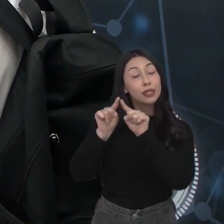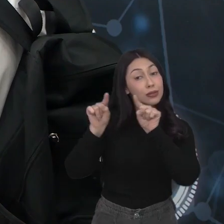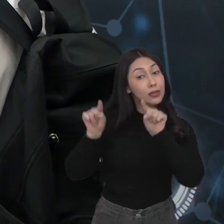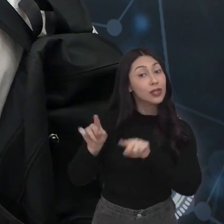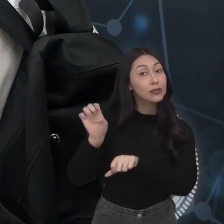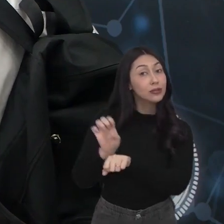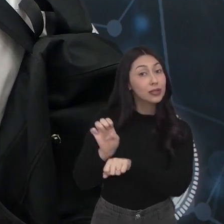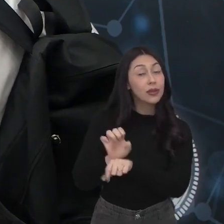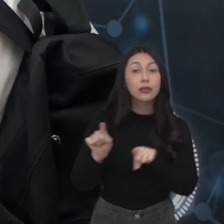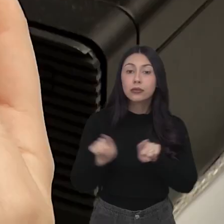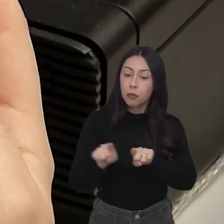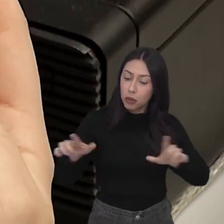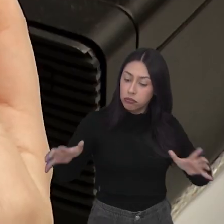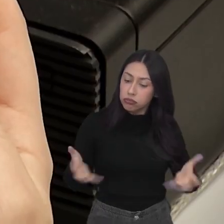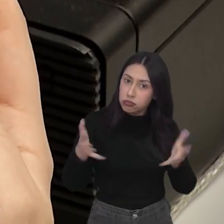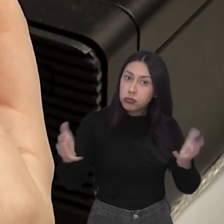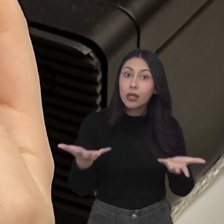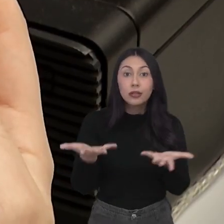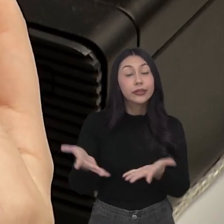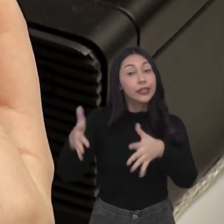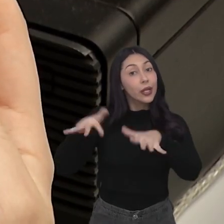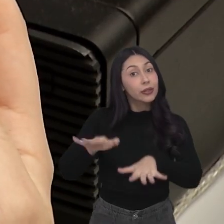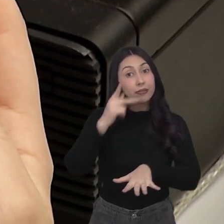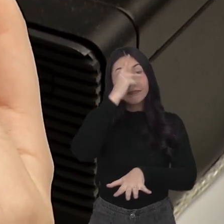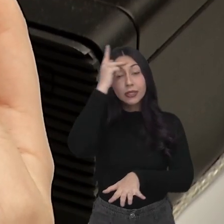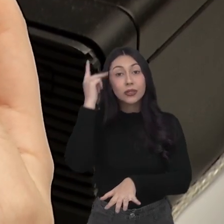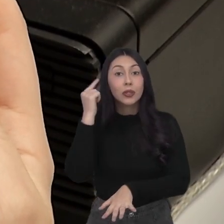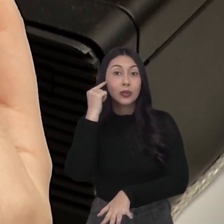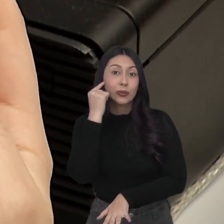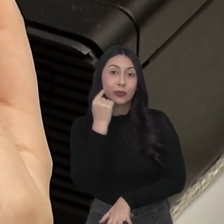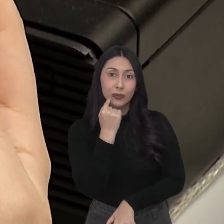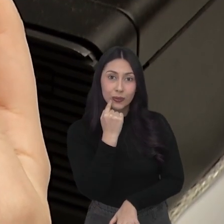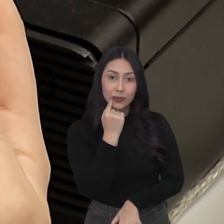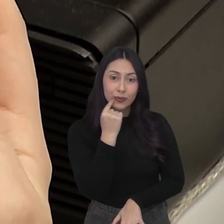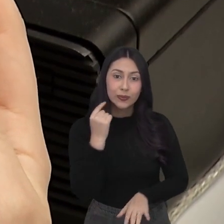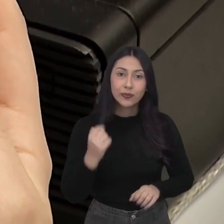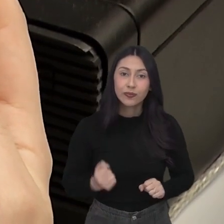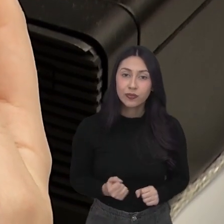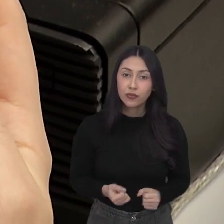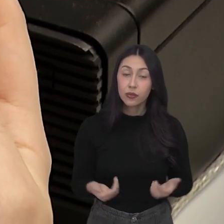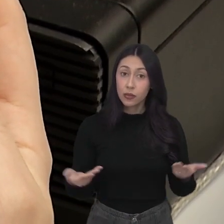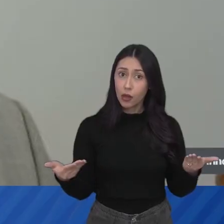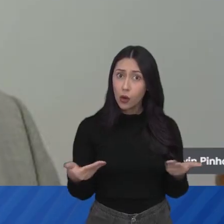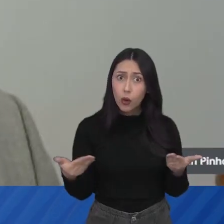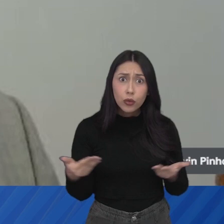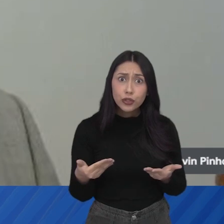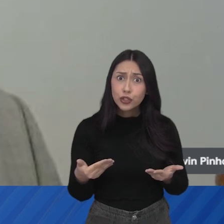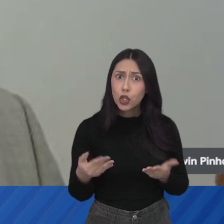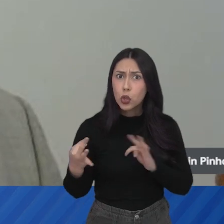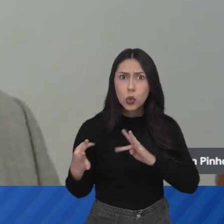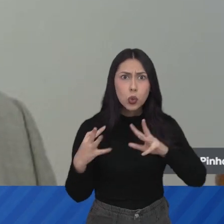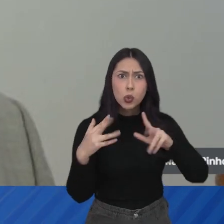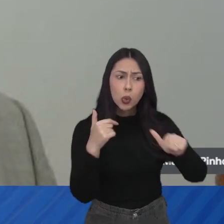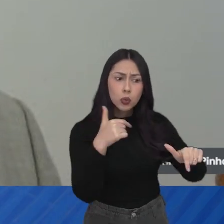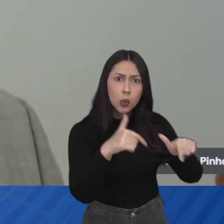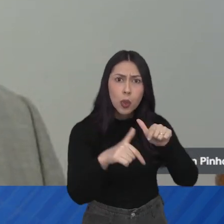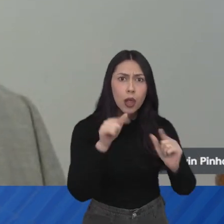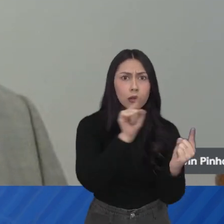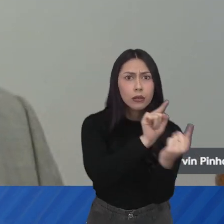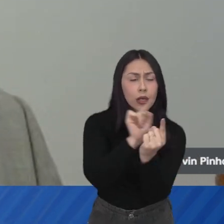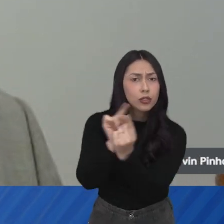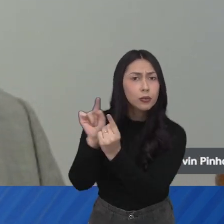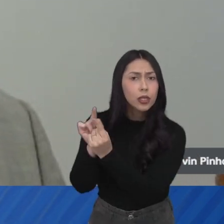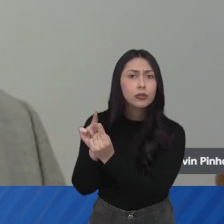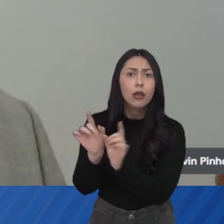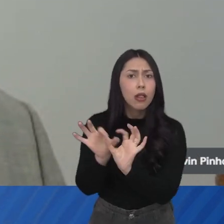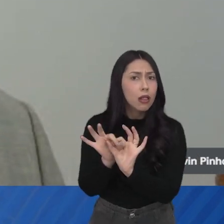servidores públicos estaduais e promovendo a inclusão de pessoas com deficiência auditiva. Hoje, qualquer serviço público do Estado de